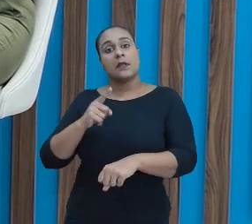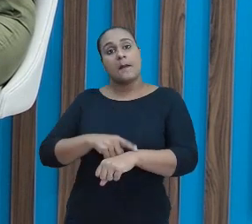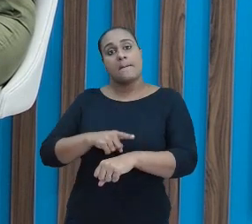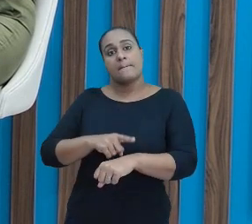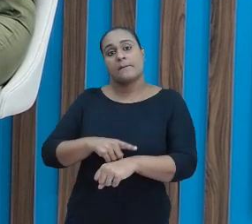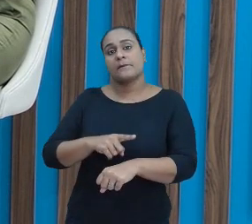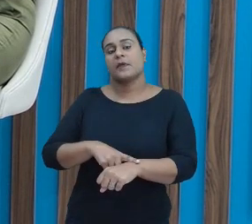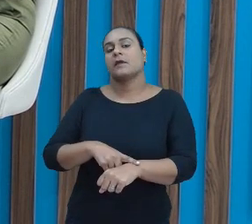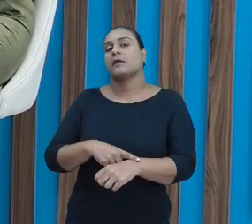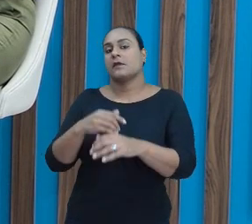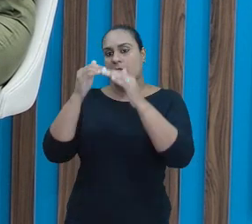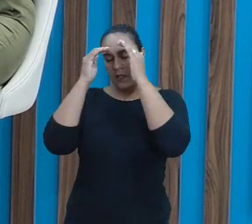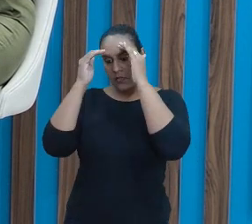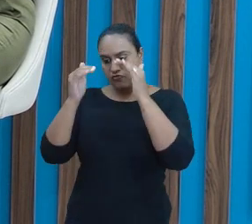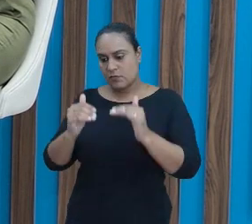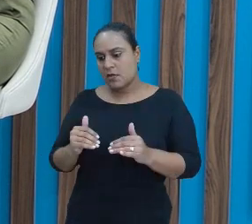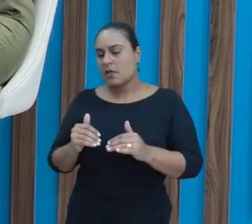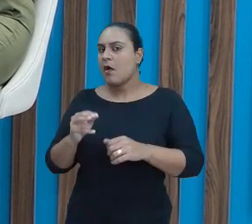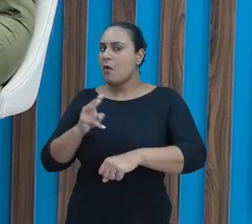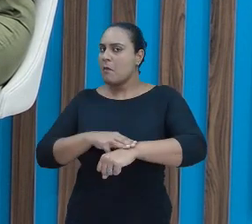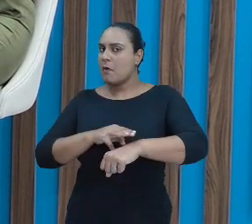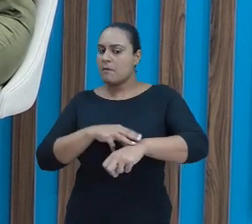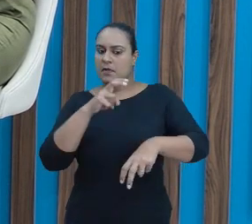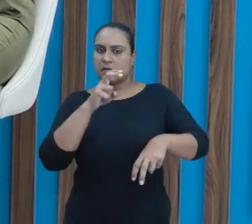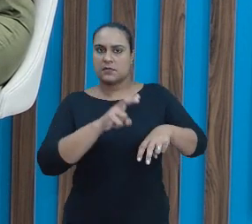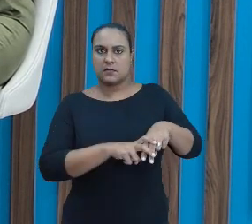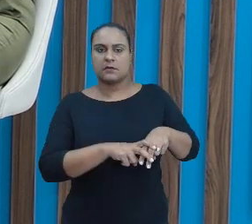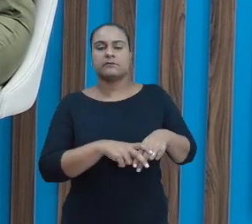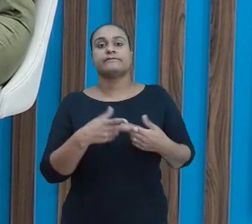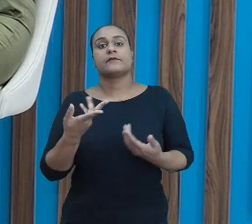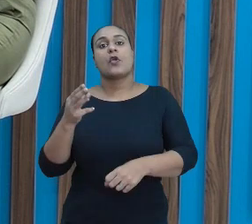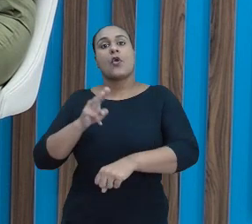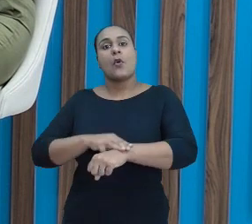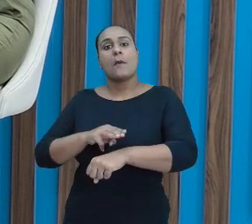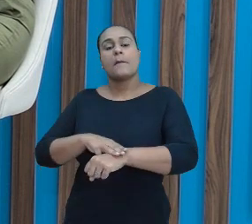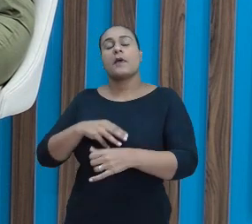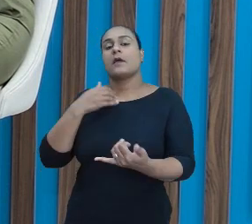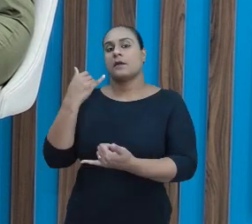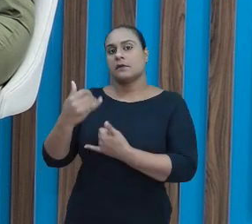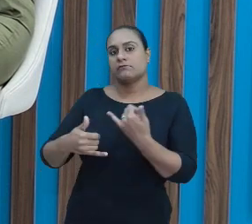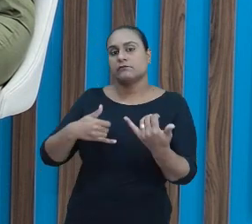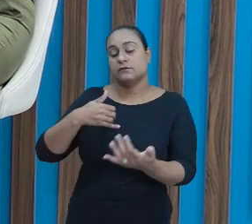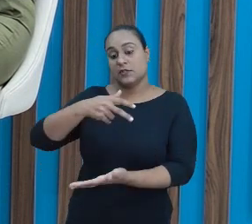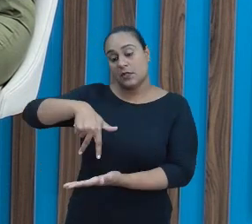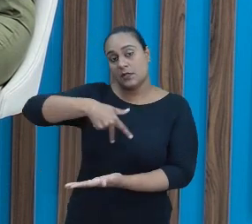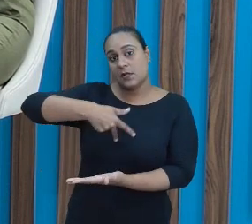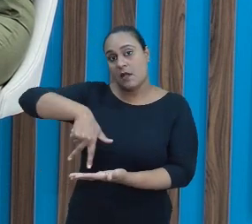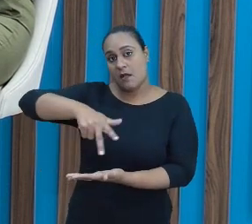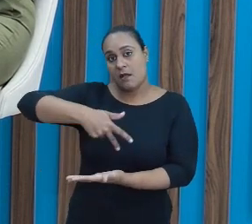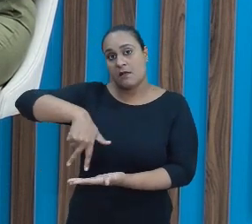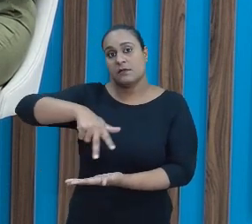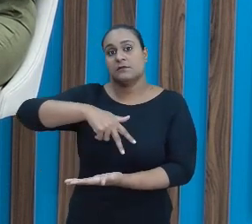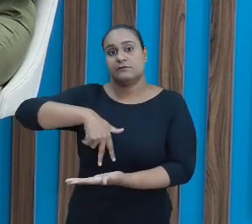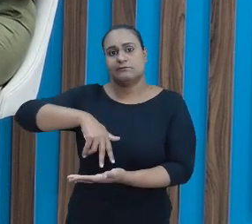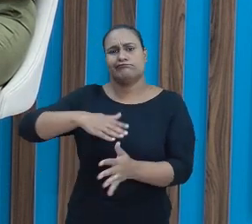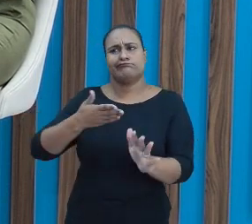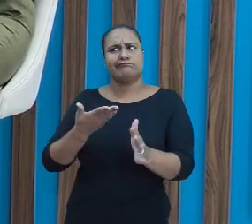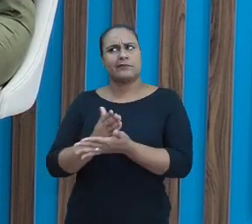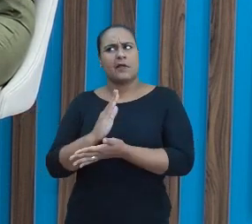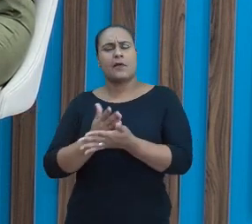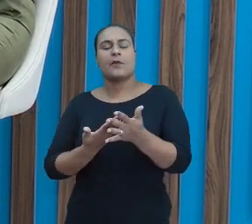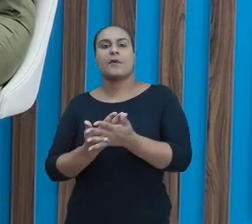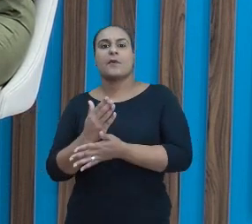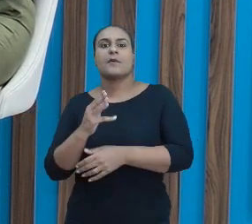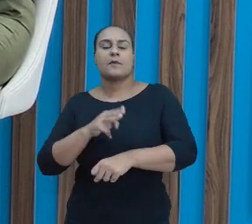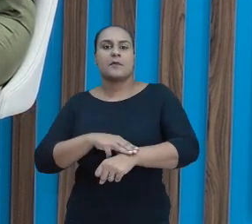momento dele com a cadeira, né? No momento de dança, que estava todo mundo em pé, então ele dançava com a gente também. Em alguns momentos eu